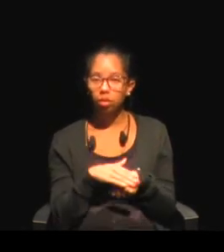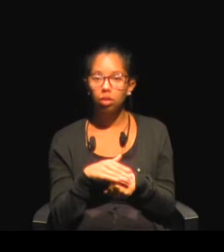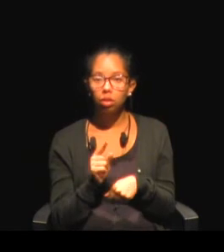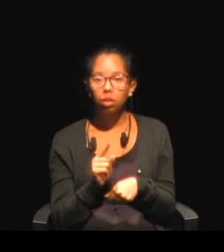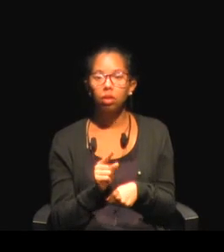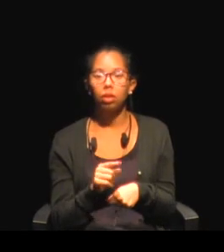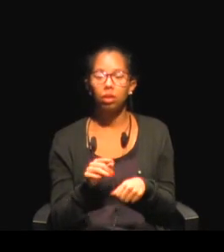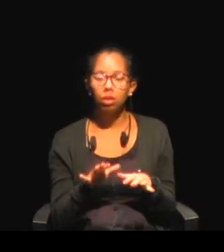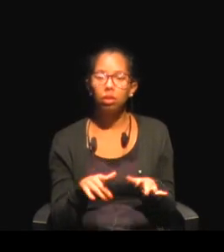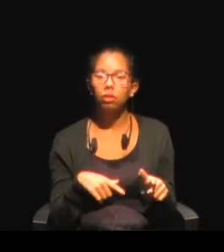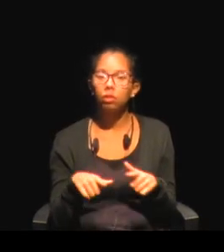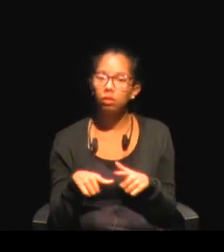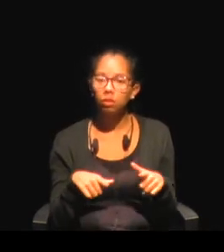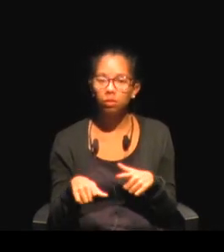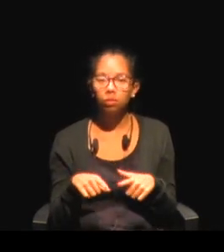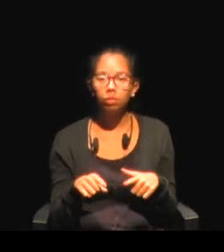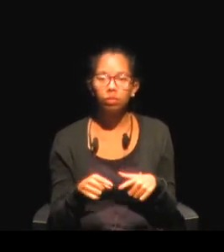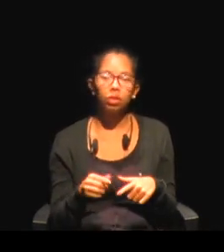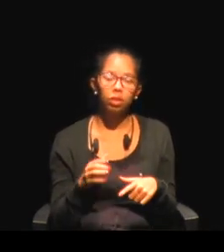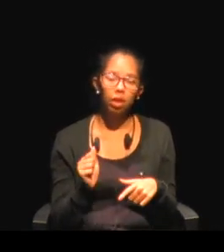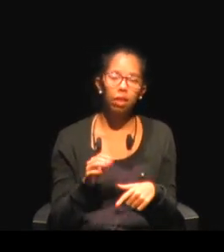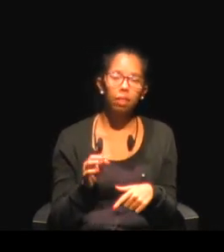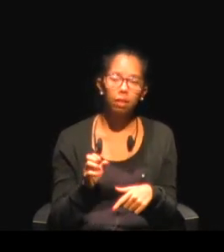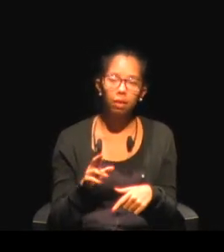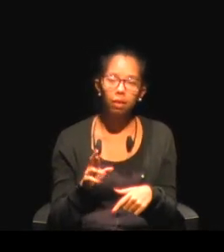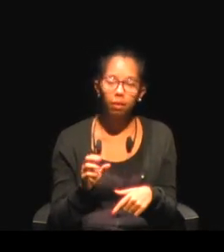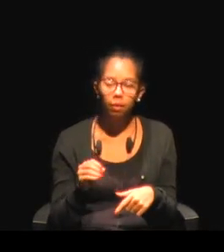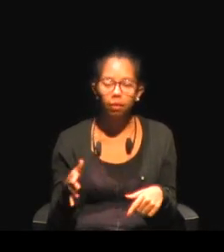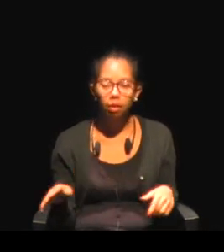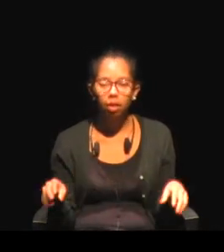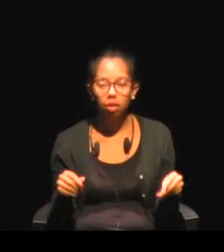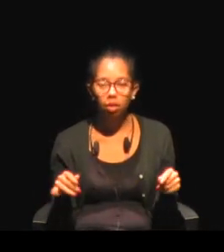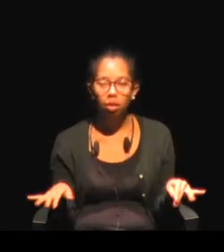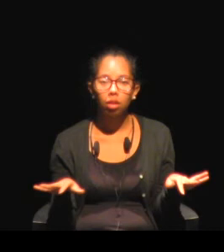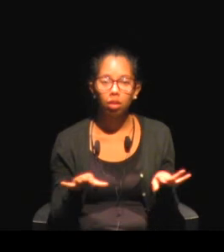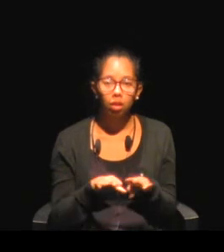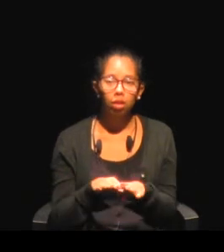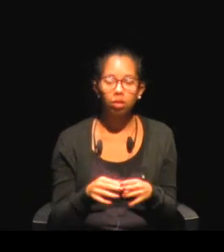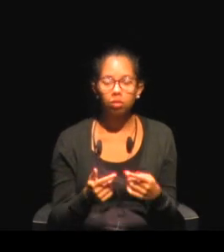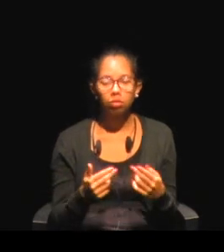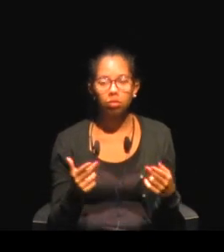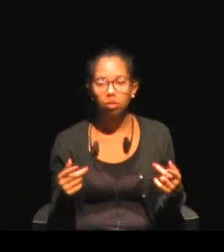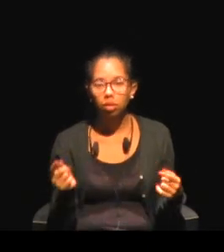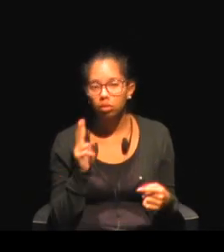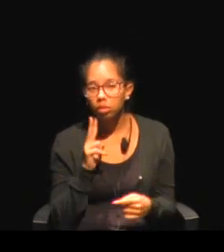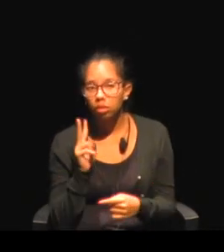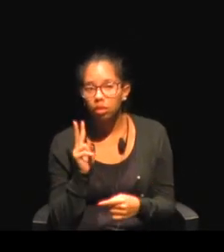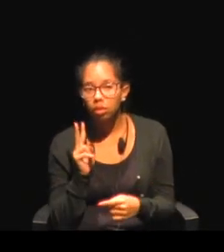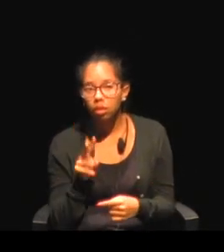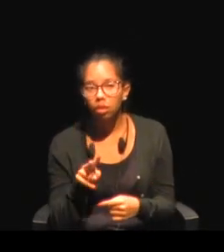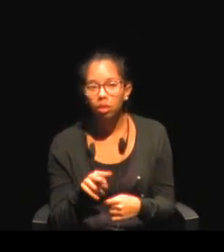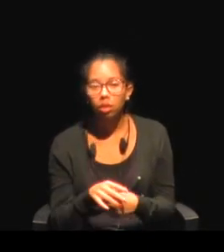daqui ela fica um pouco aparente. Mas um trabalho de reaterro com aquilo que foi retirado, e mais um cobrimento